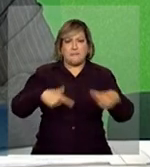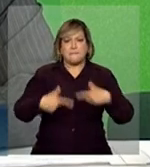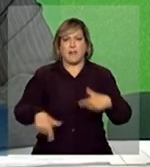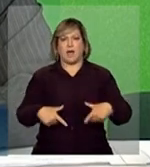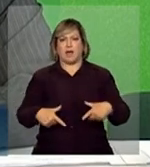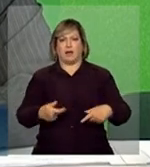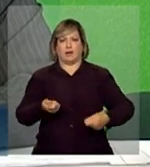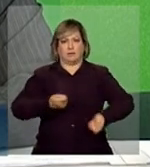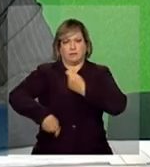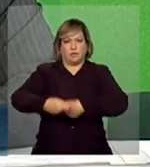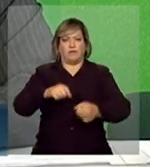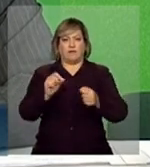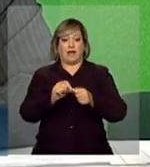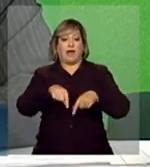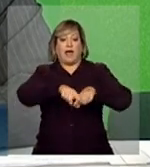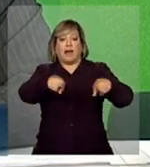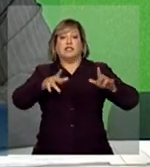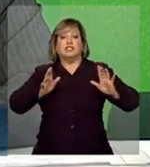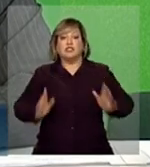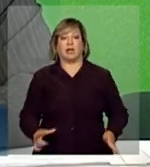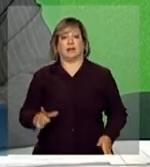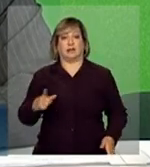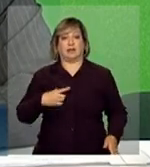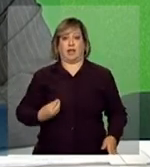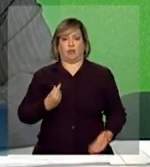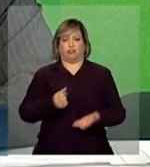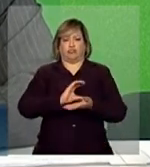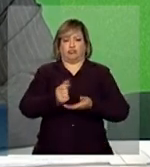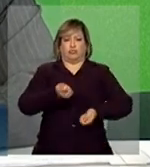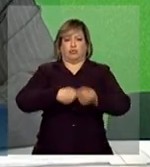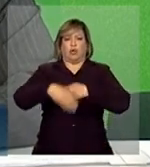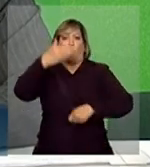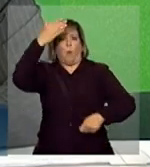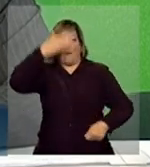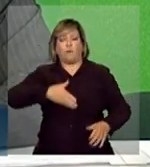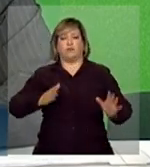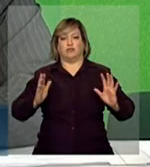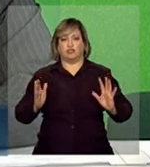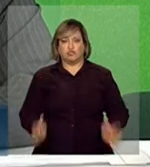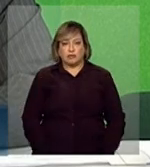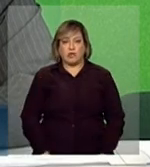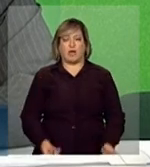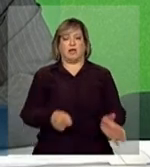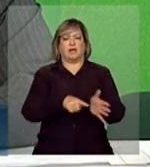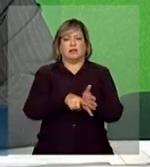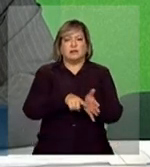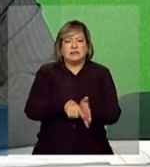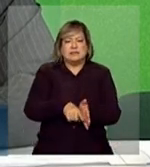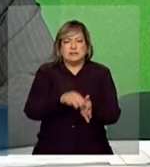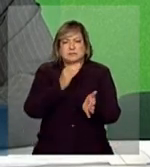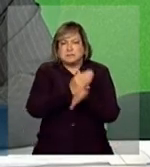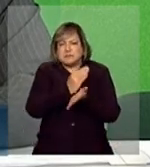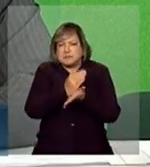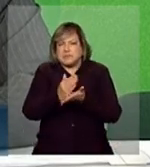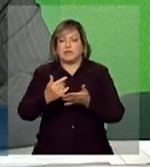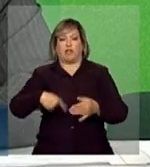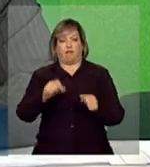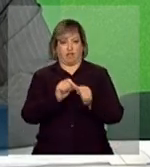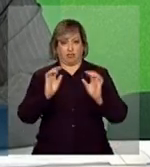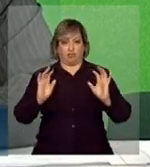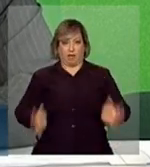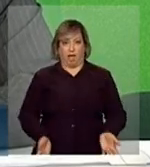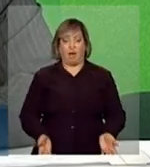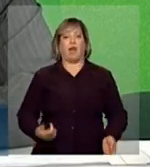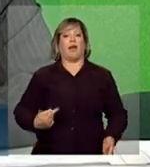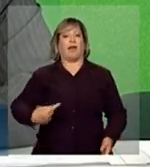aqueles empreendimentos que já existe um grande investimento comprovado pelas análises criteriosas que nós fizemos,